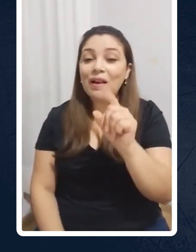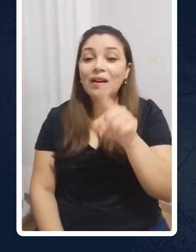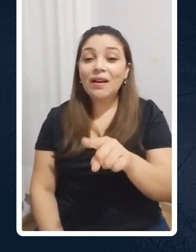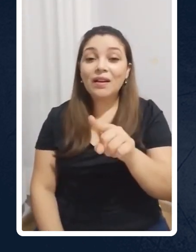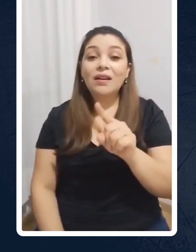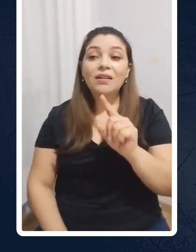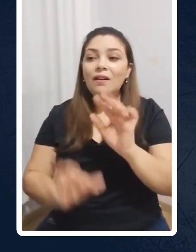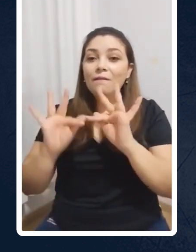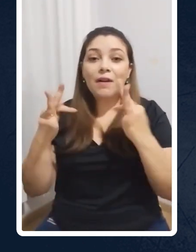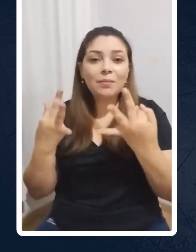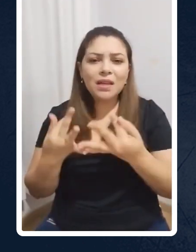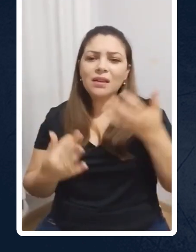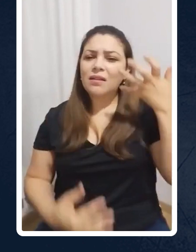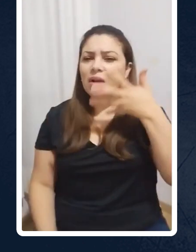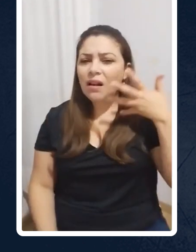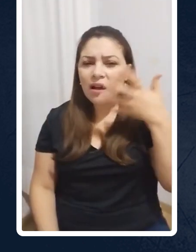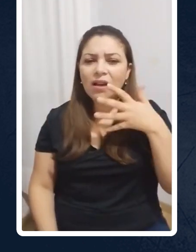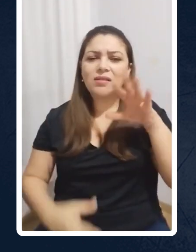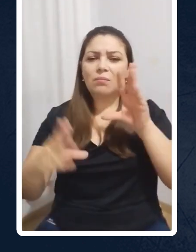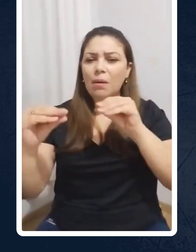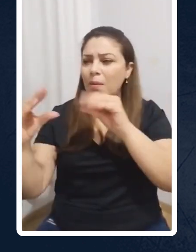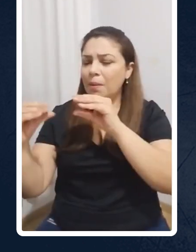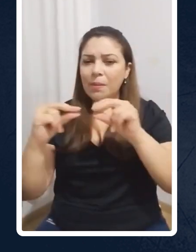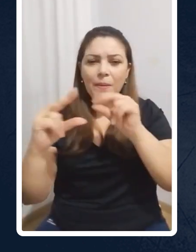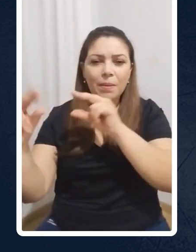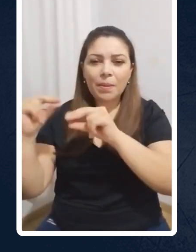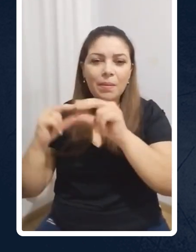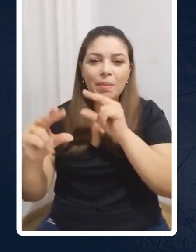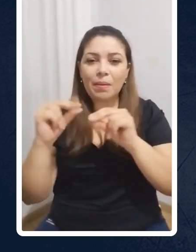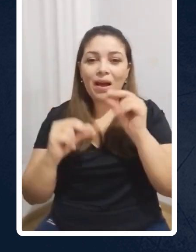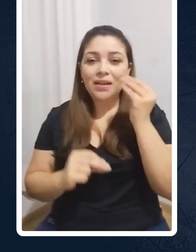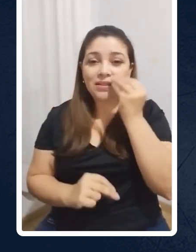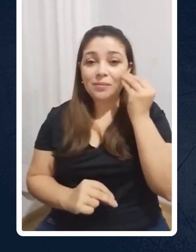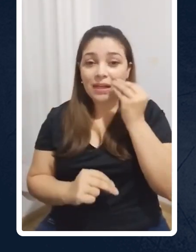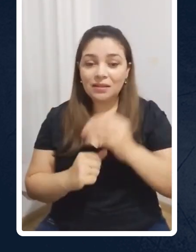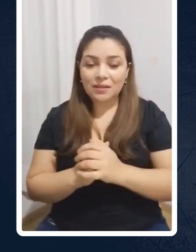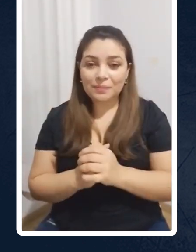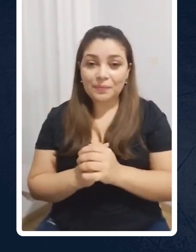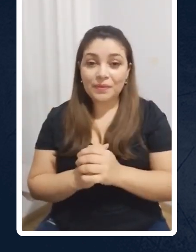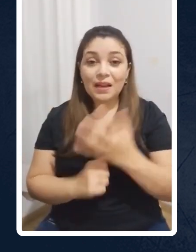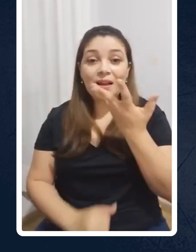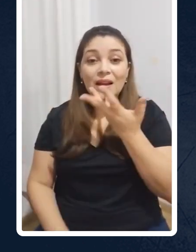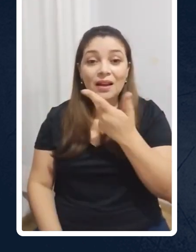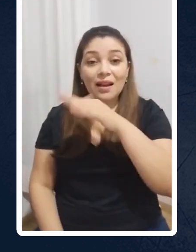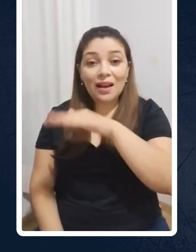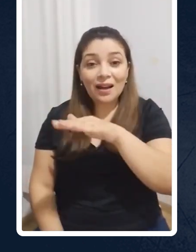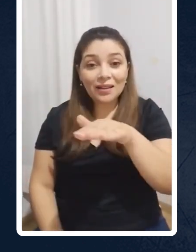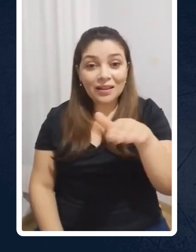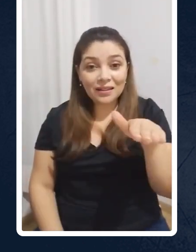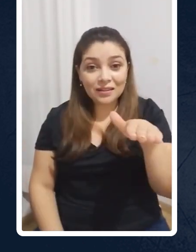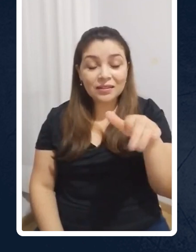conversando, palestras, etc., trabalhando, trocando experiências, as crianças eram atendidas através da música.